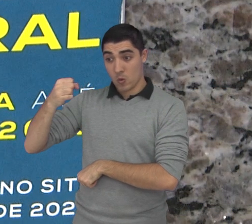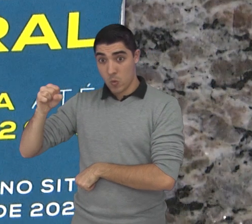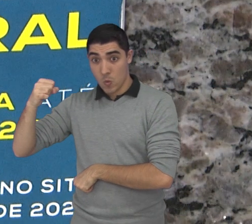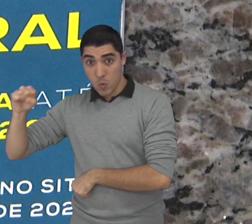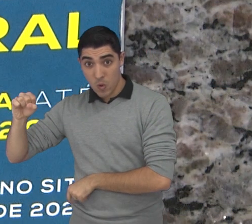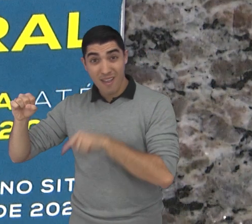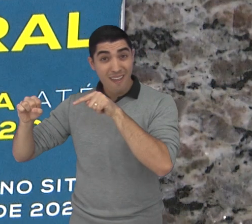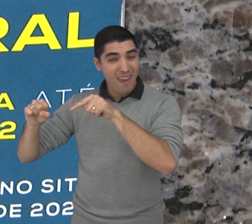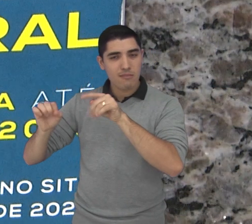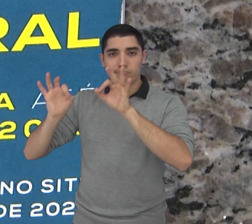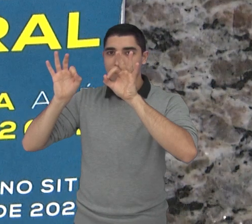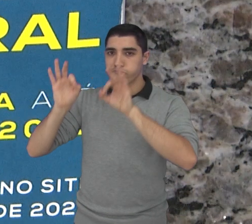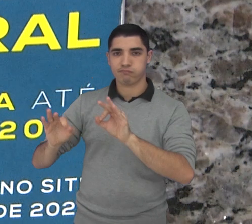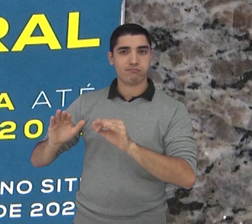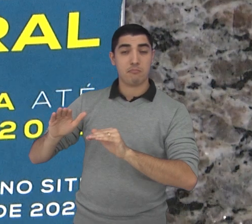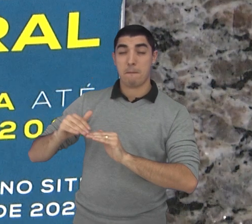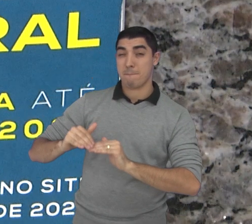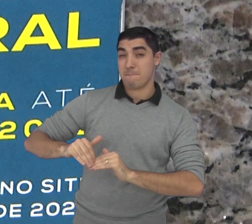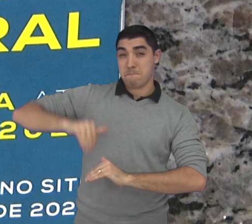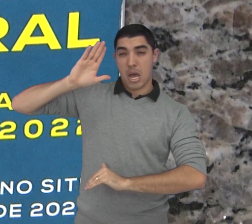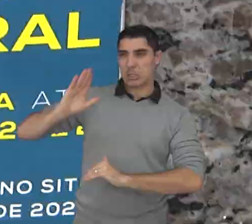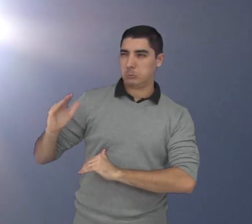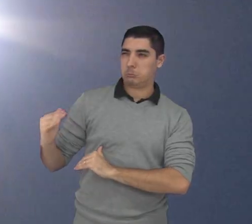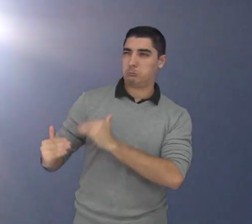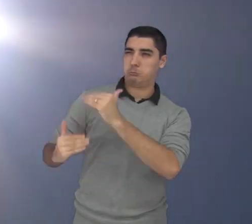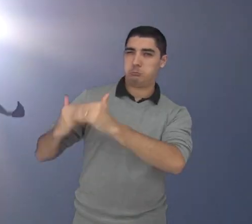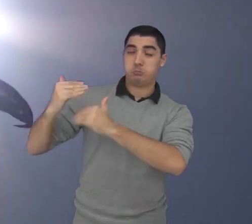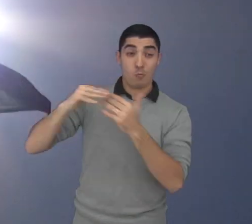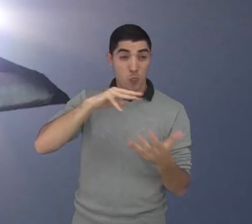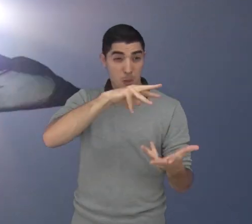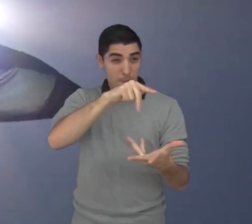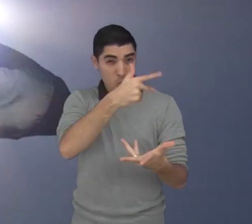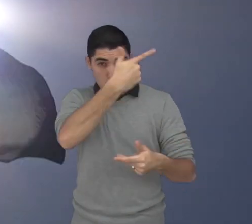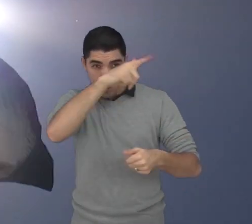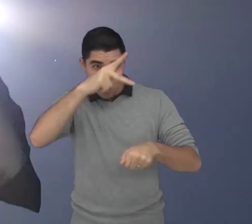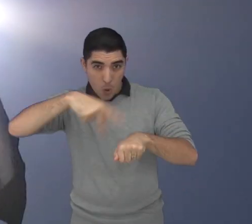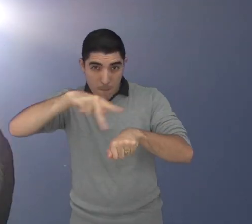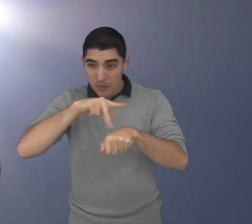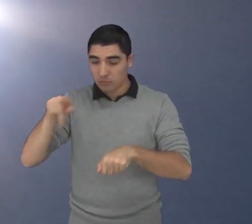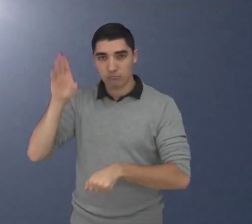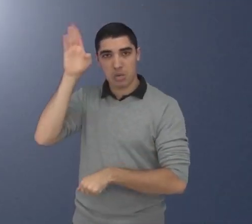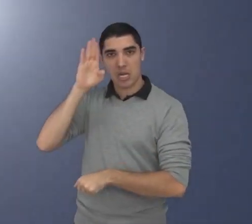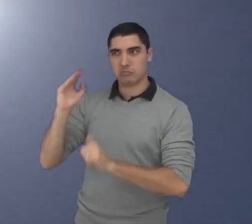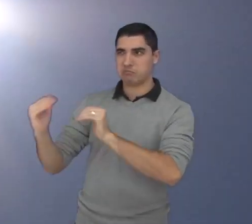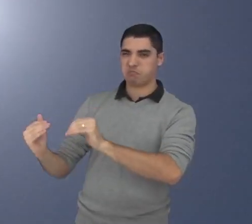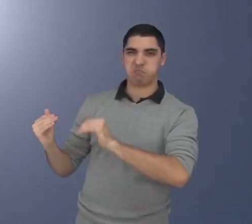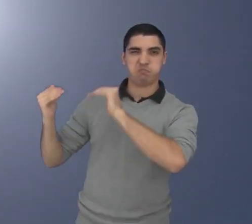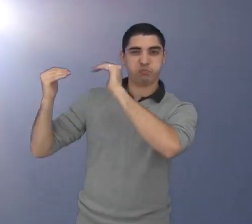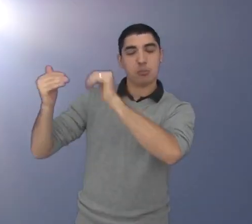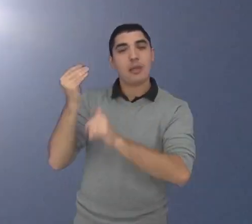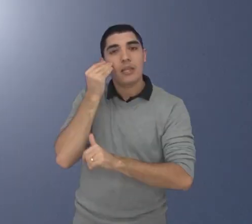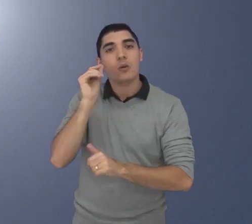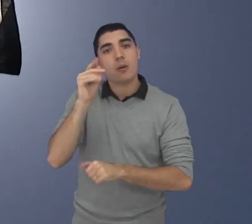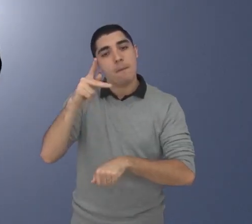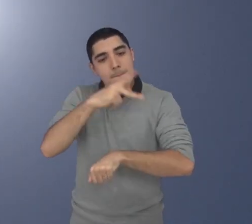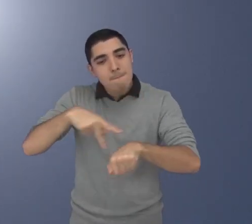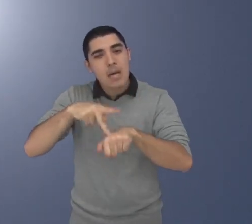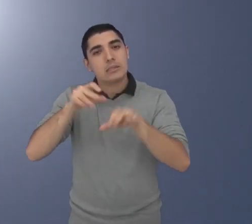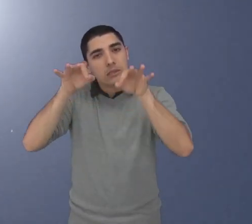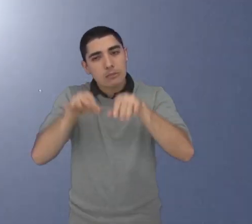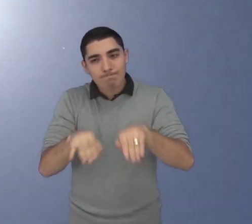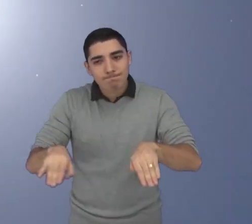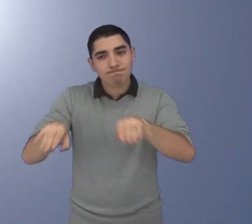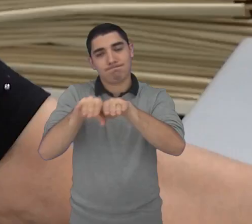é considerada uma das mais avançadas do mundo. É uma referência para a construção de um país mais justo